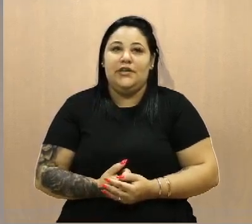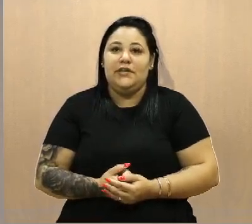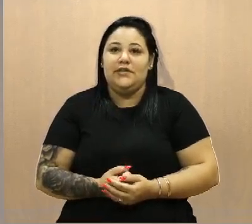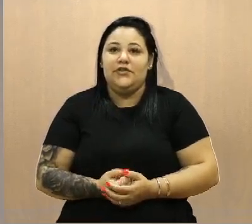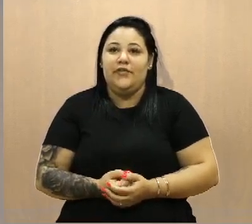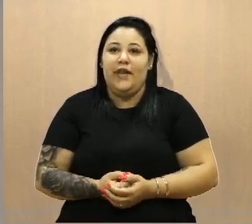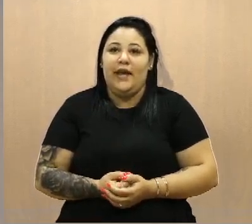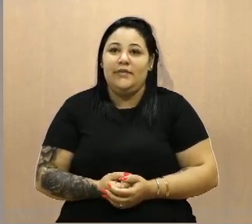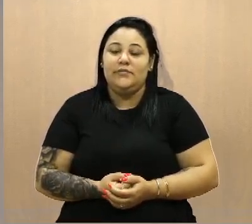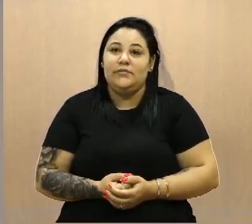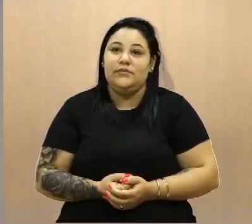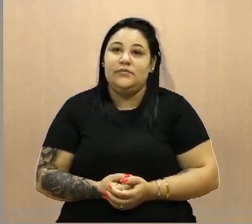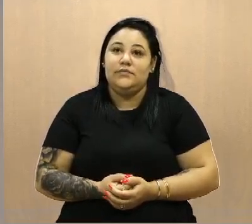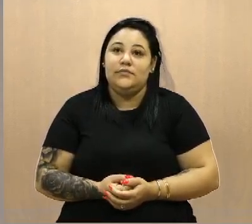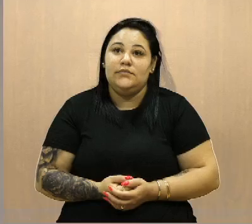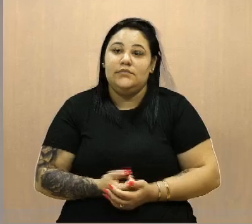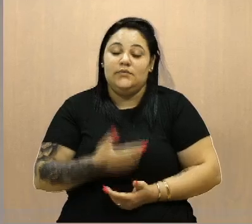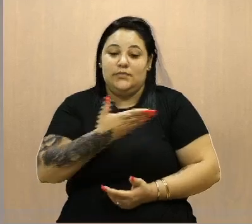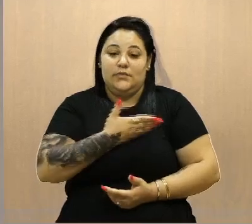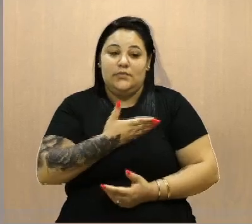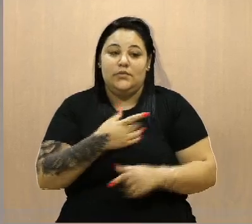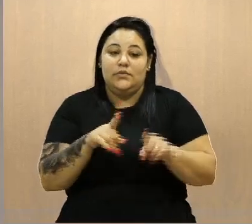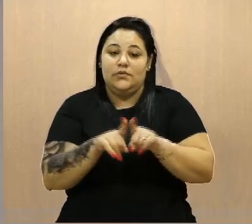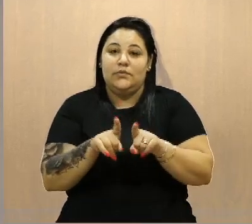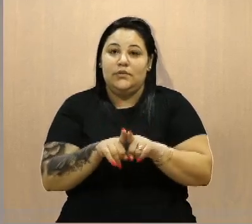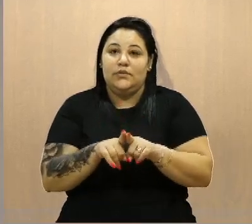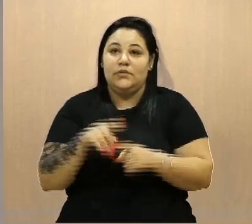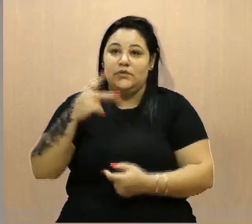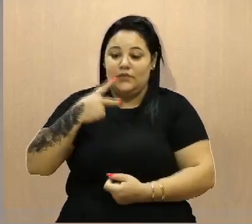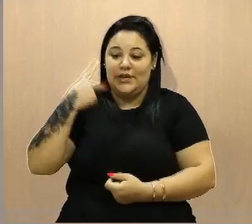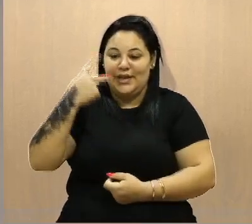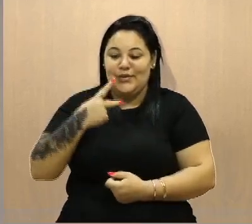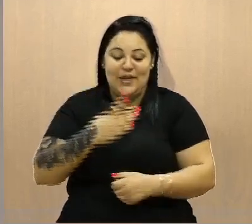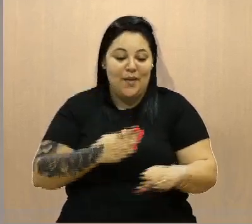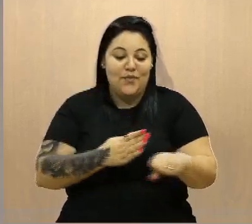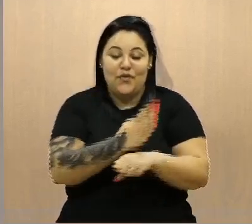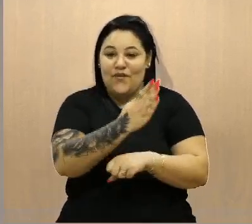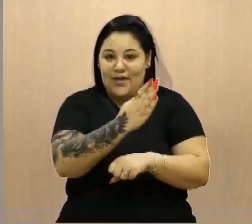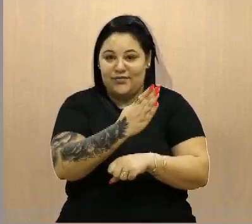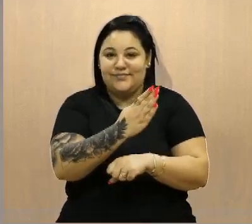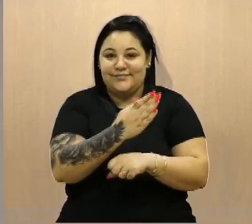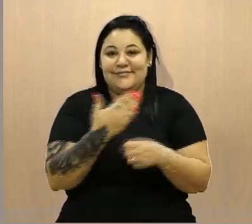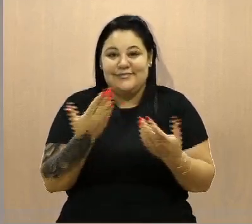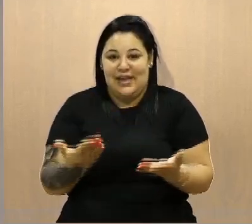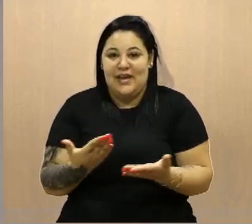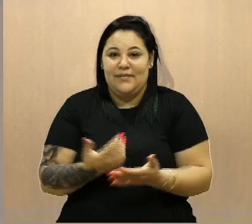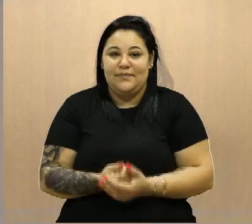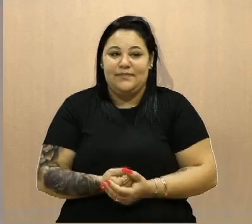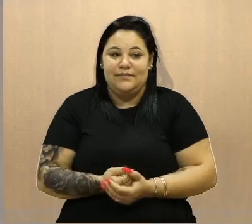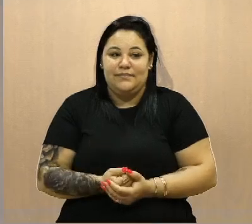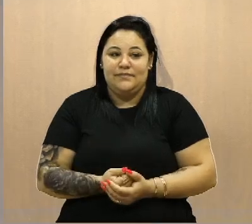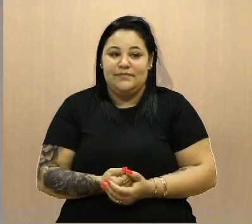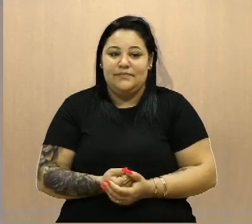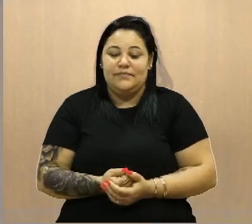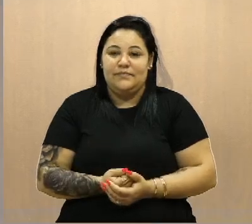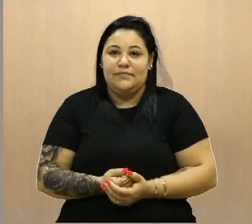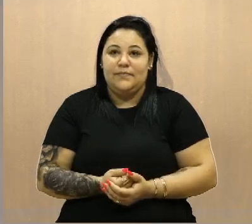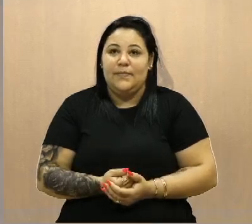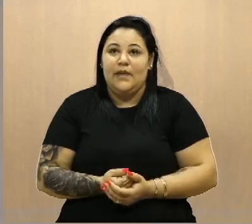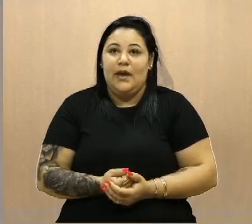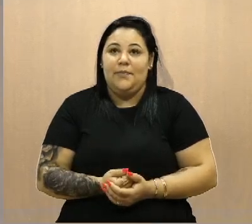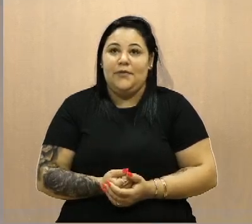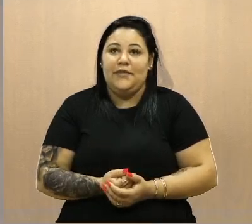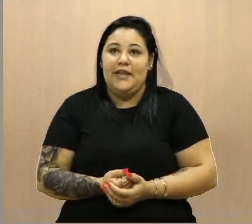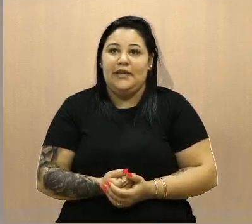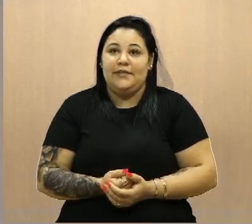amigo mesmo, porque vereador está aprovado, né? Inclusive pela sociedade, pelos seus eleitores,